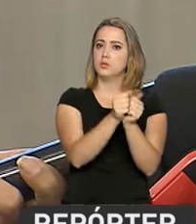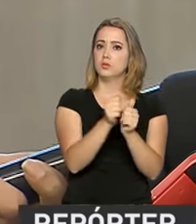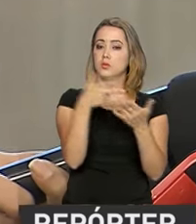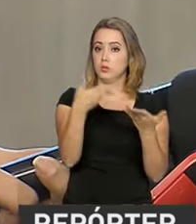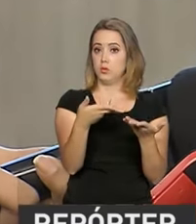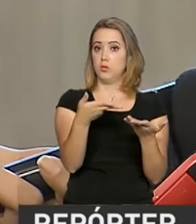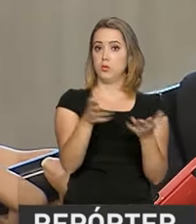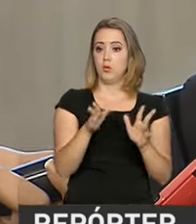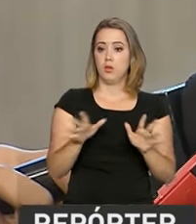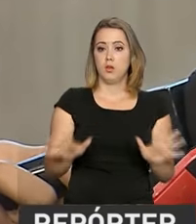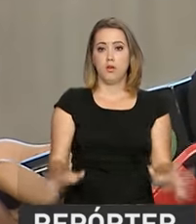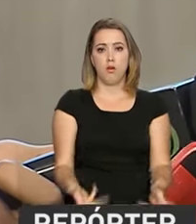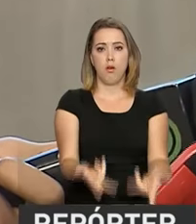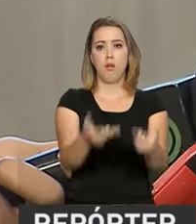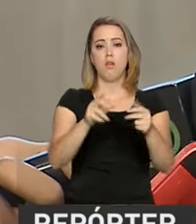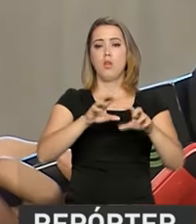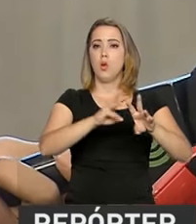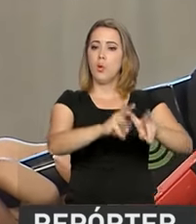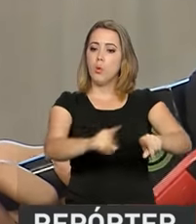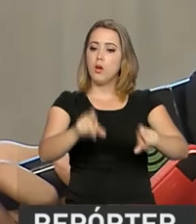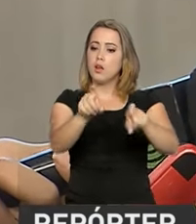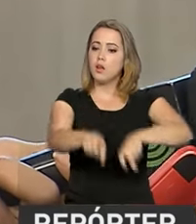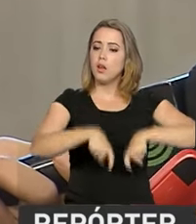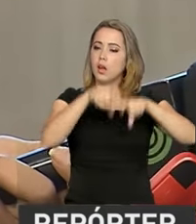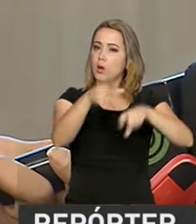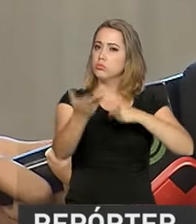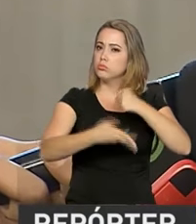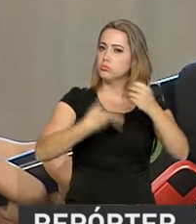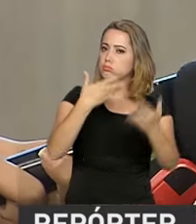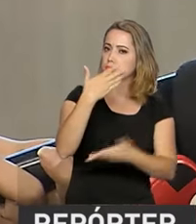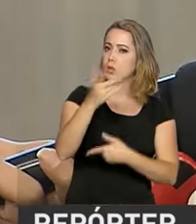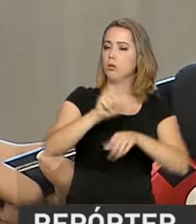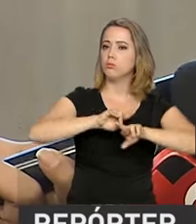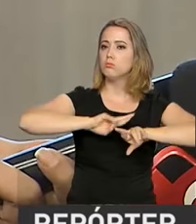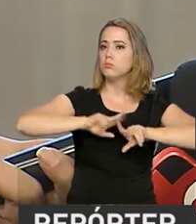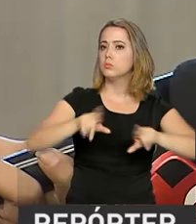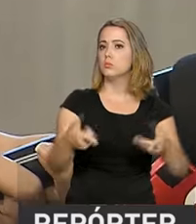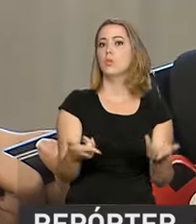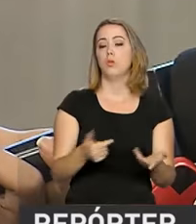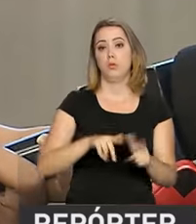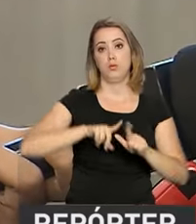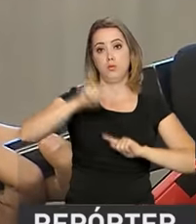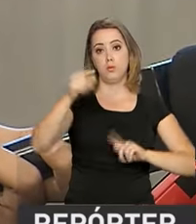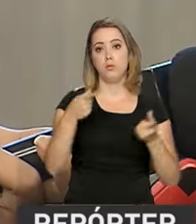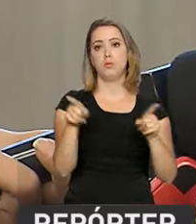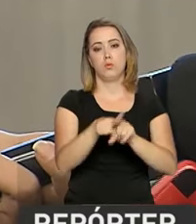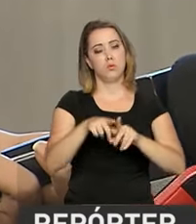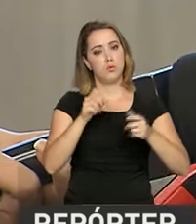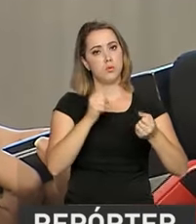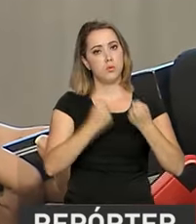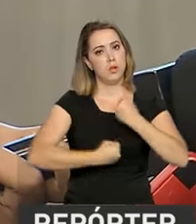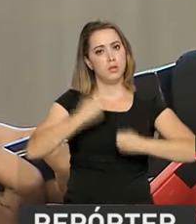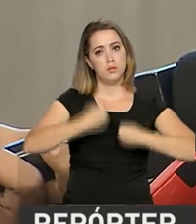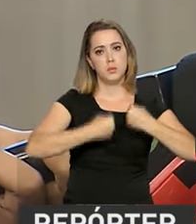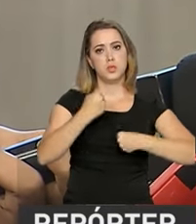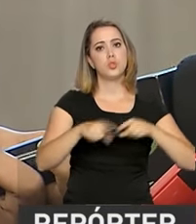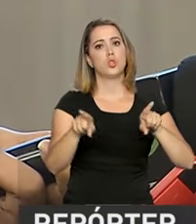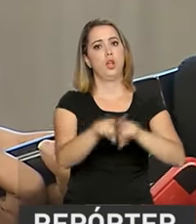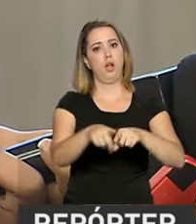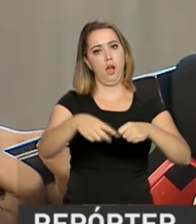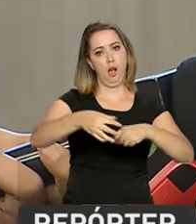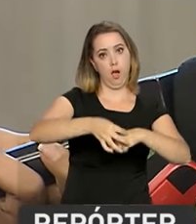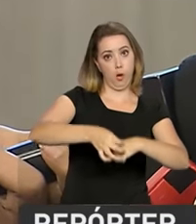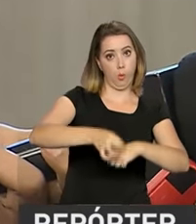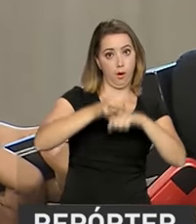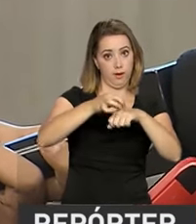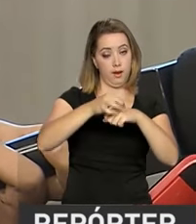recorde de grãos um desempenho muito positivo de setores importantes como automotivo e de Carnes o